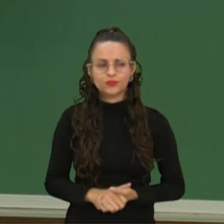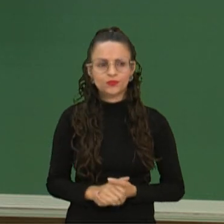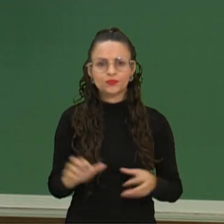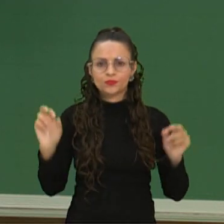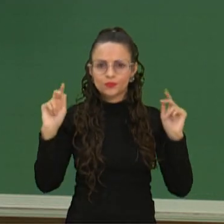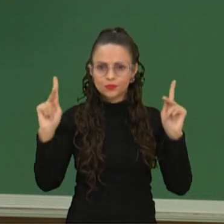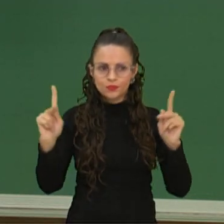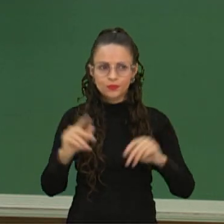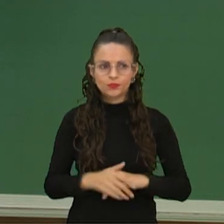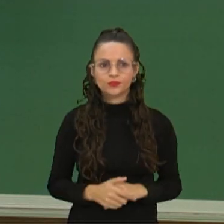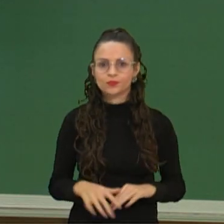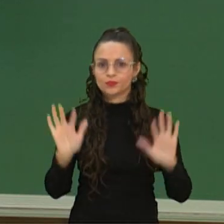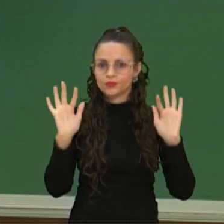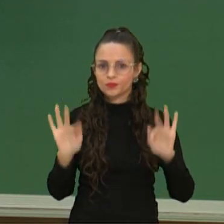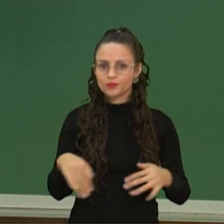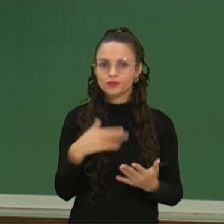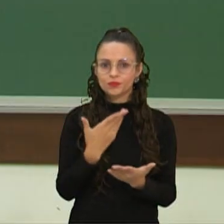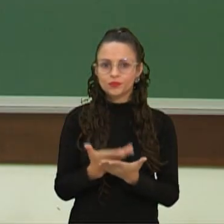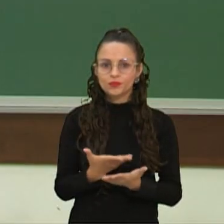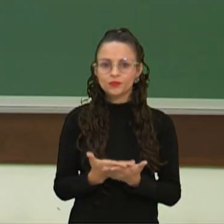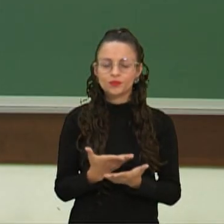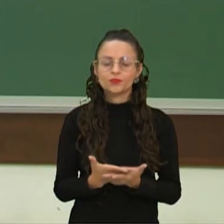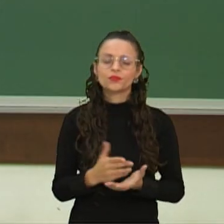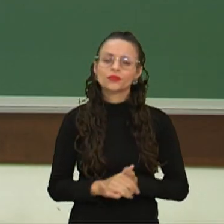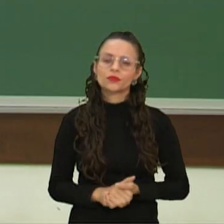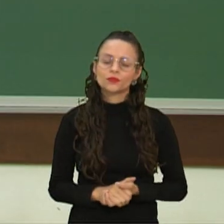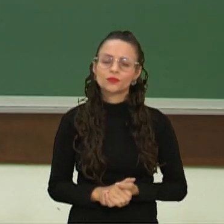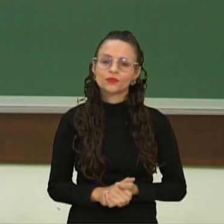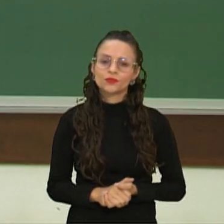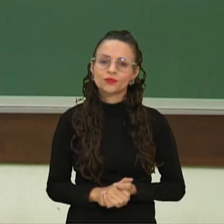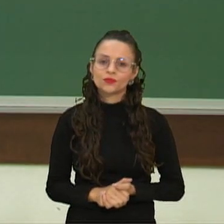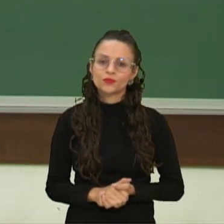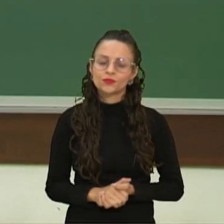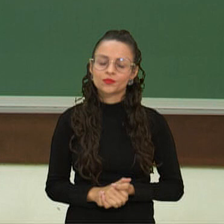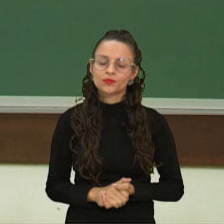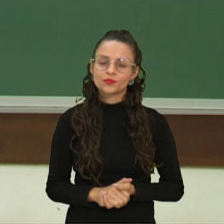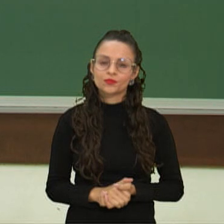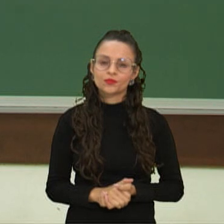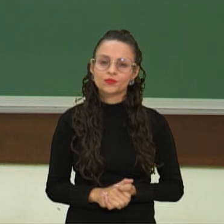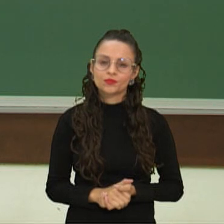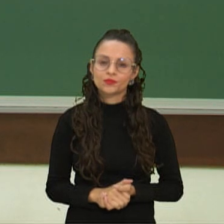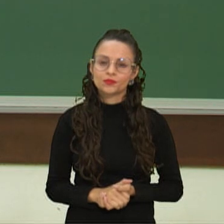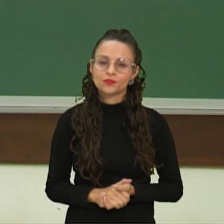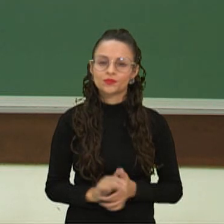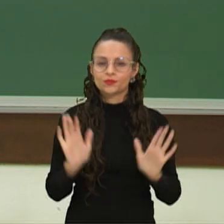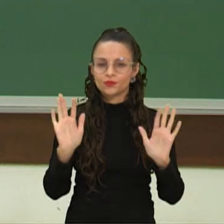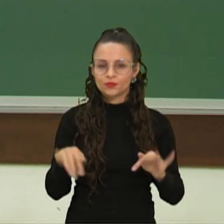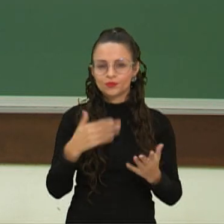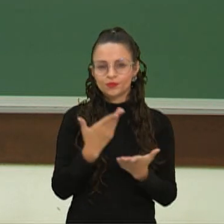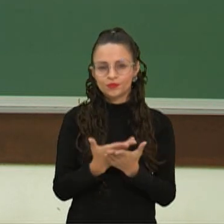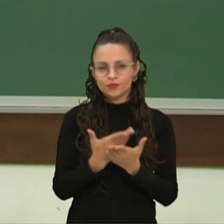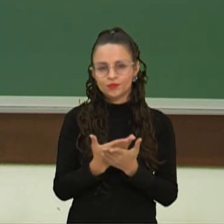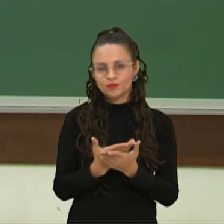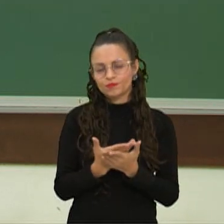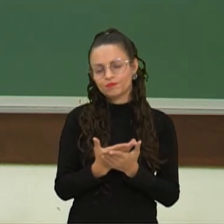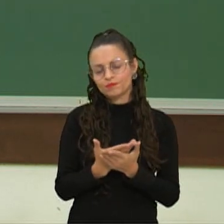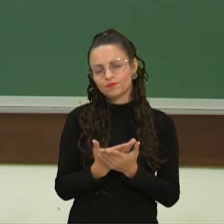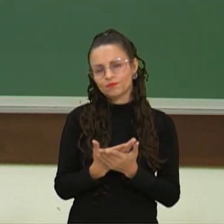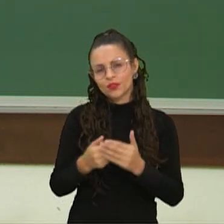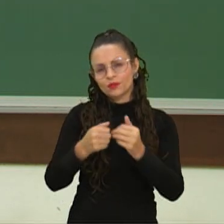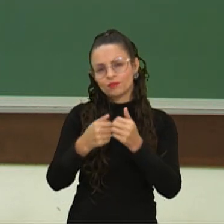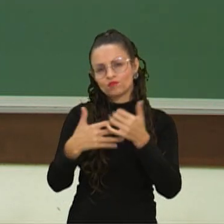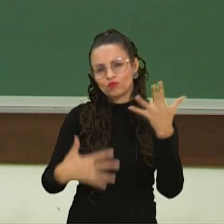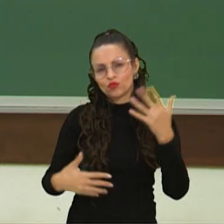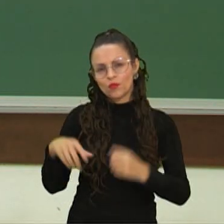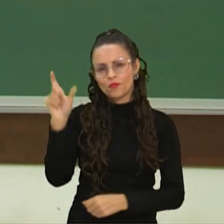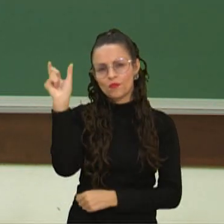Ok, pessoal, nós vamos encerrar a nossa aula aqui, né? E ao final dessa aula, uma série de palavras em inglês e